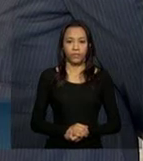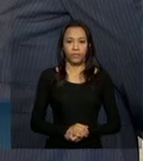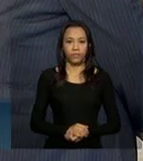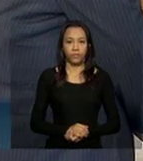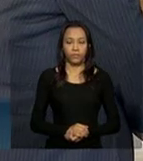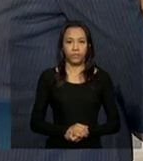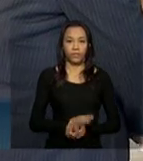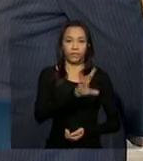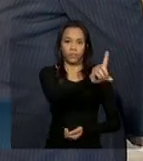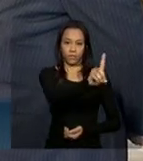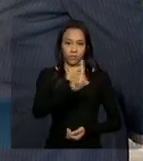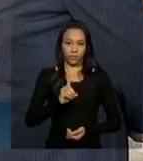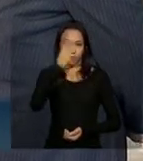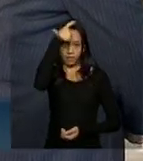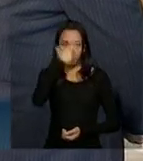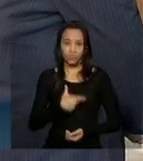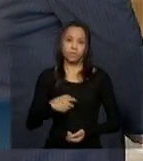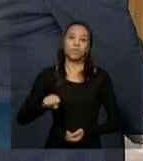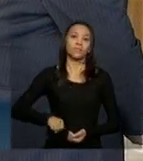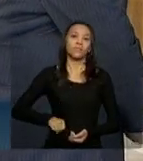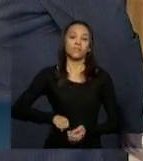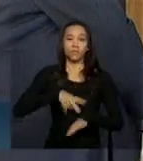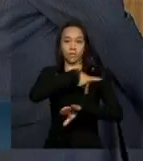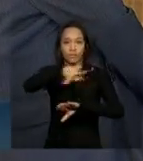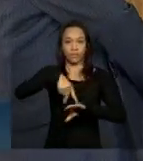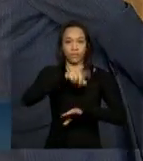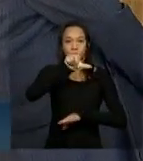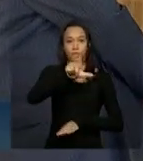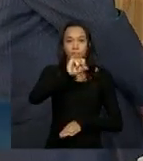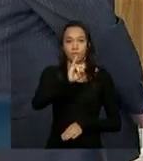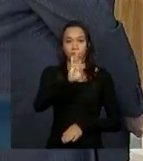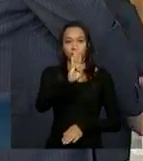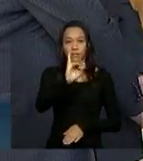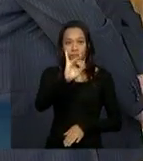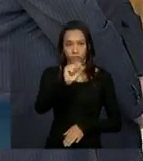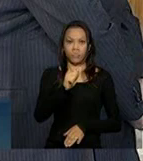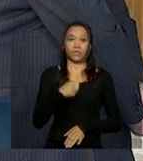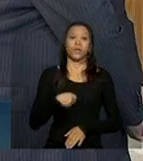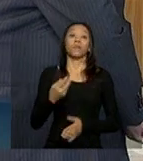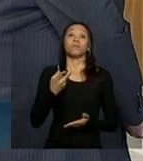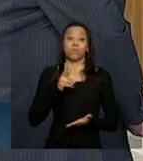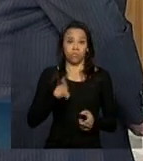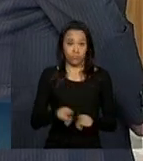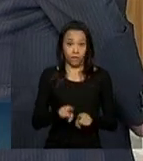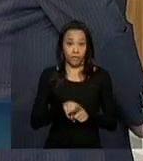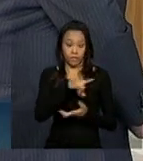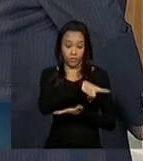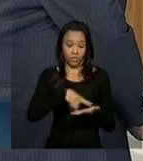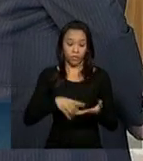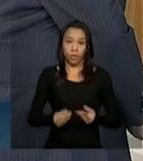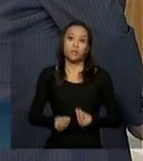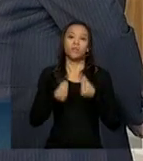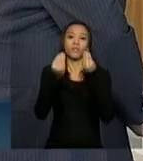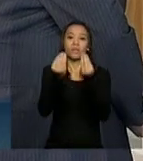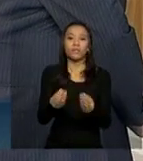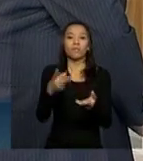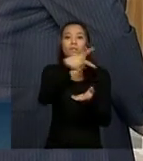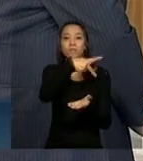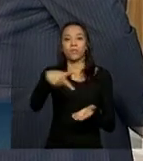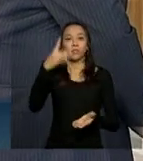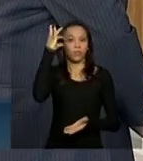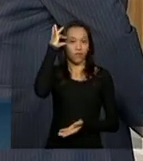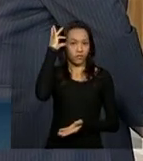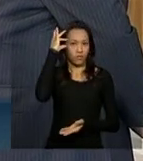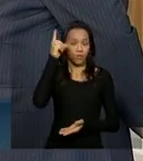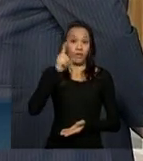O embaixador da Líbia, neste momento, vai então entregar a sua carta credencial à presidenta Dilma Rousseff, a Líbia, que é